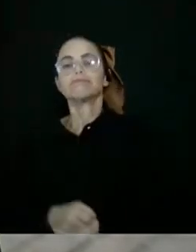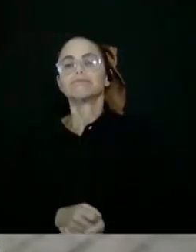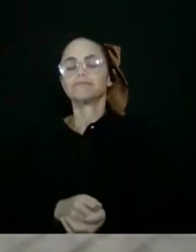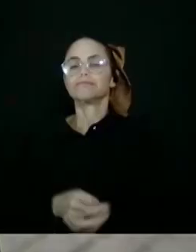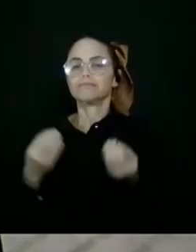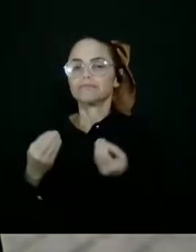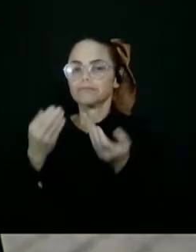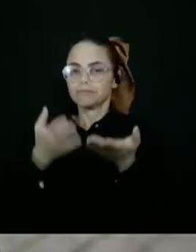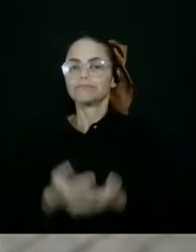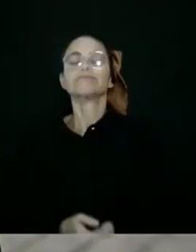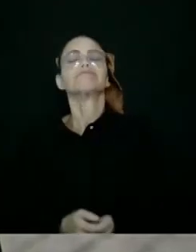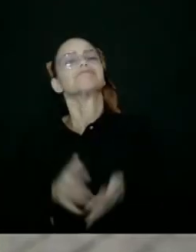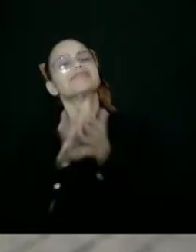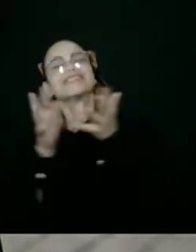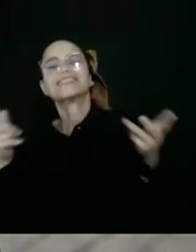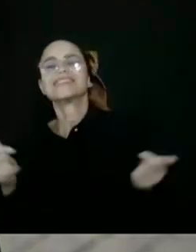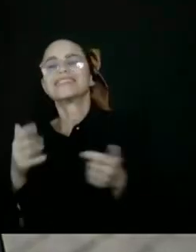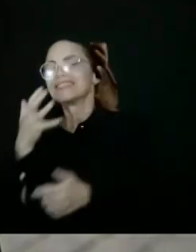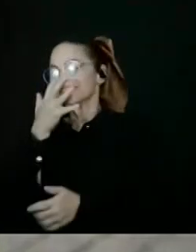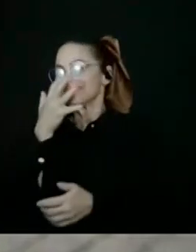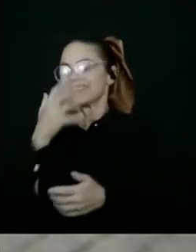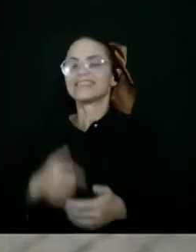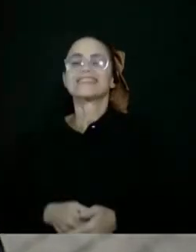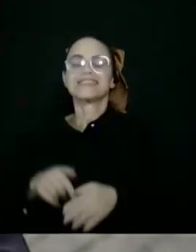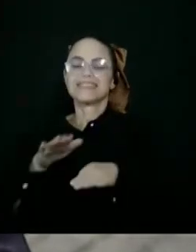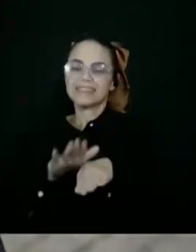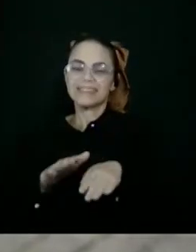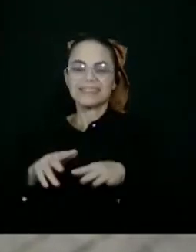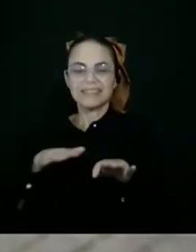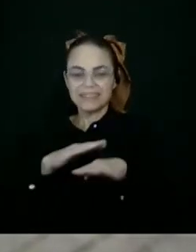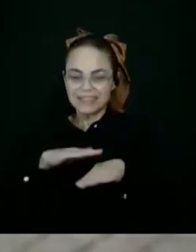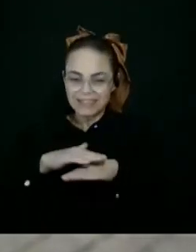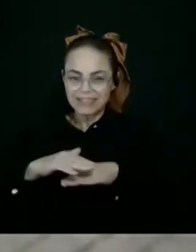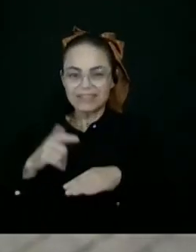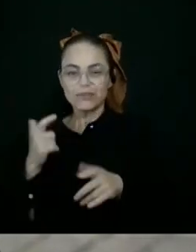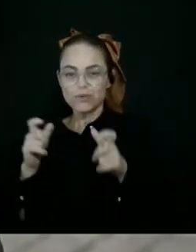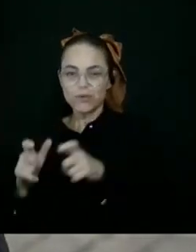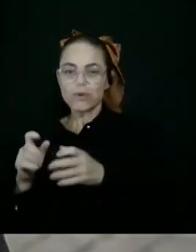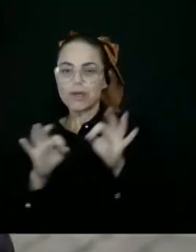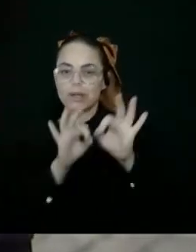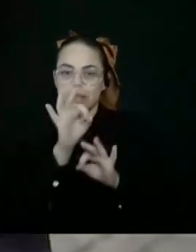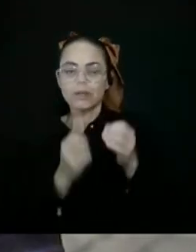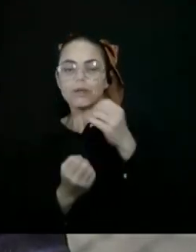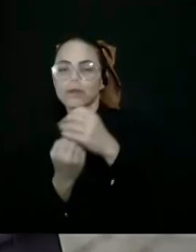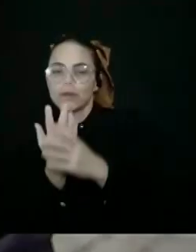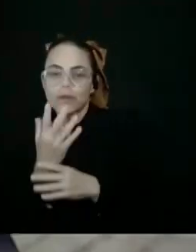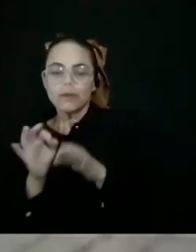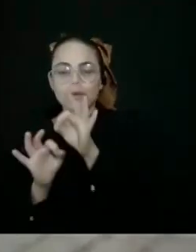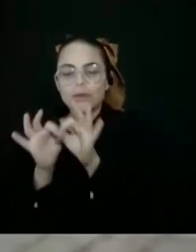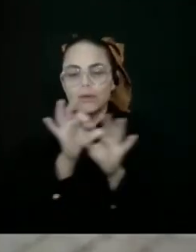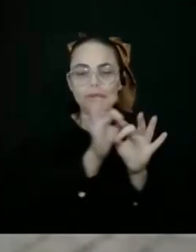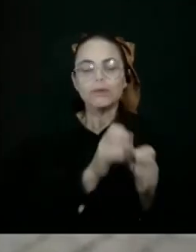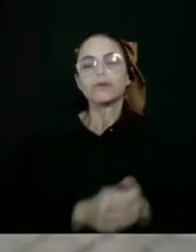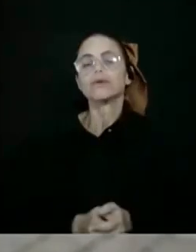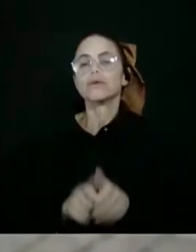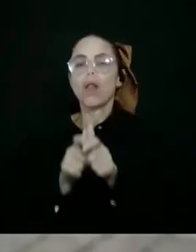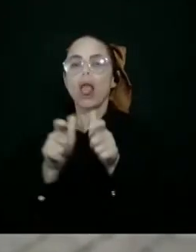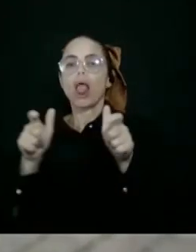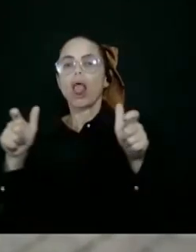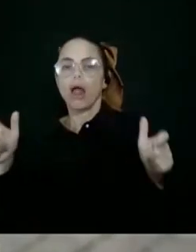está sendo maravilhosa, porque o piso, os espaços que foram criados aqui foram ampliados,